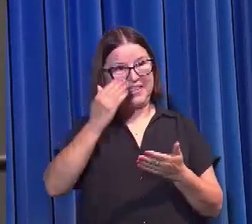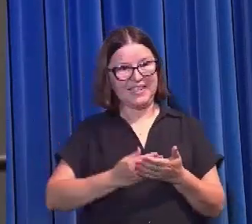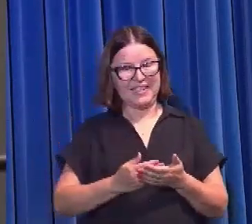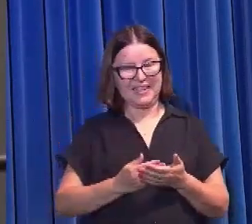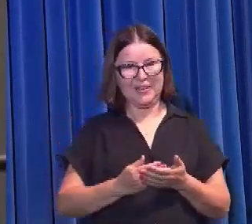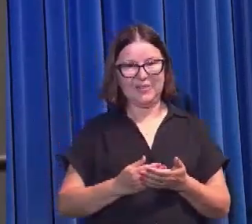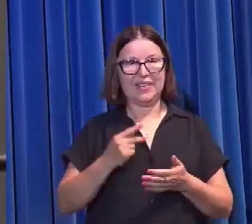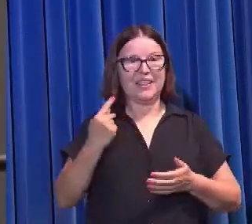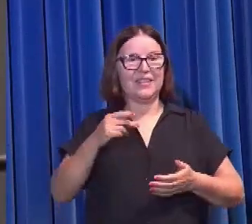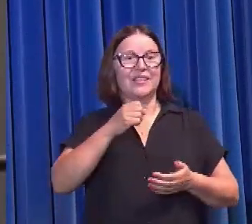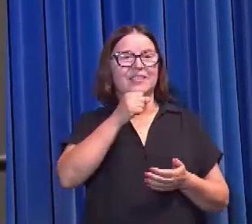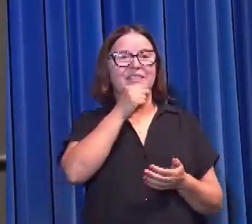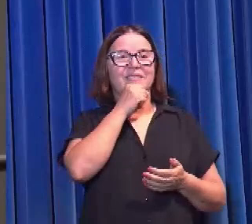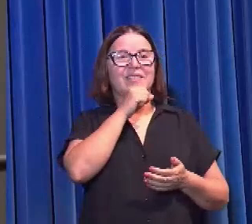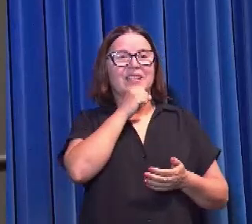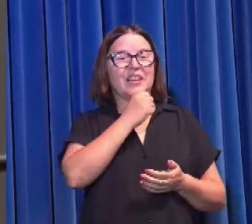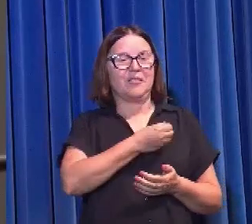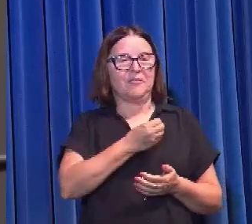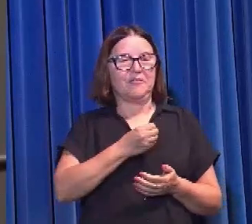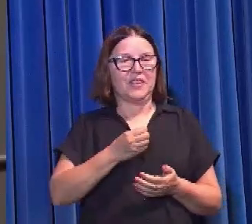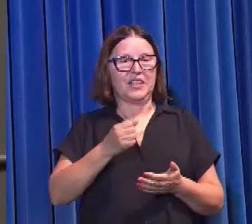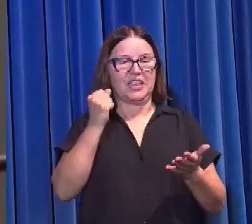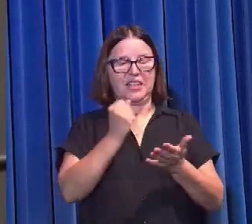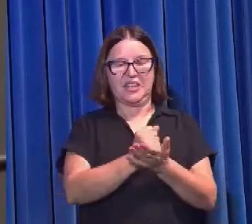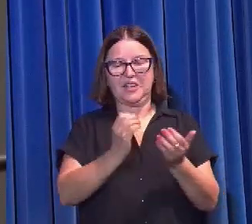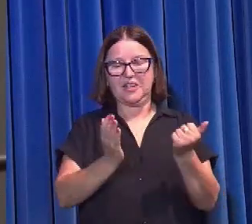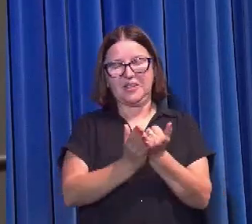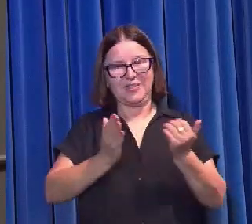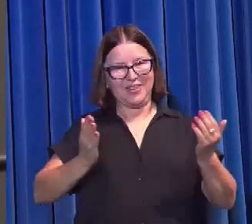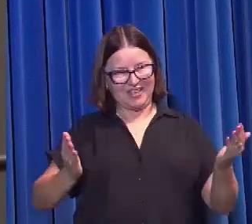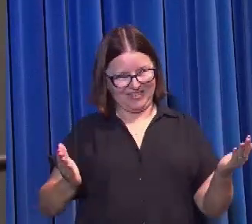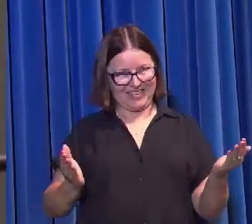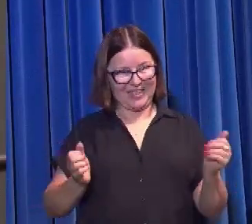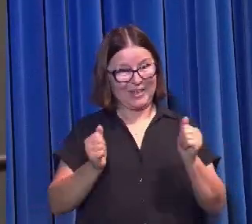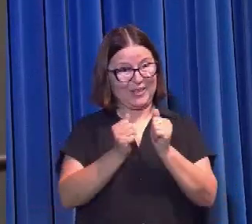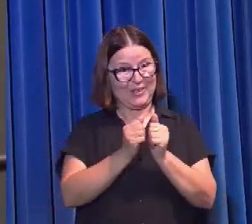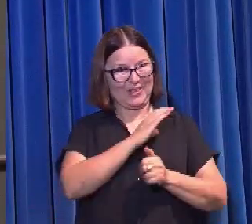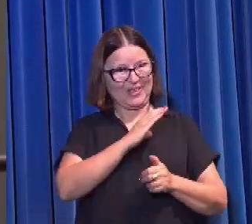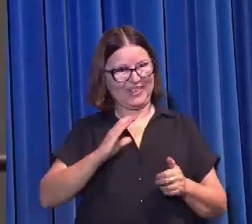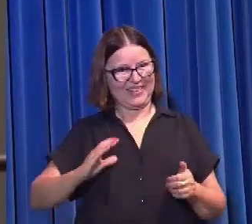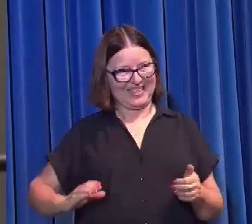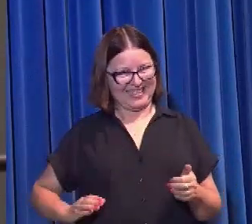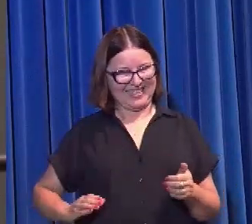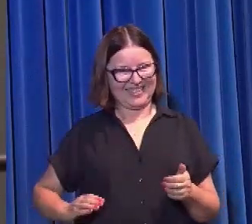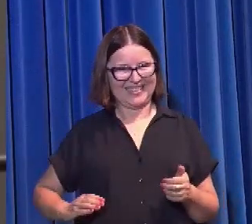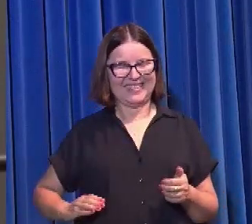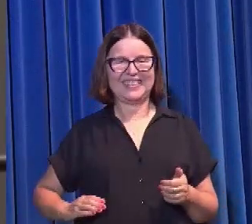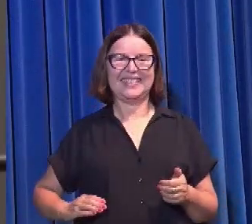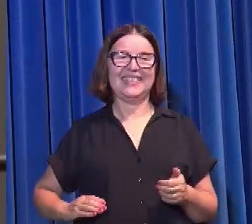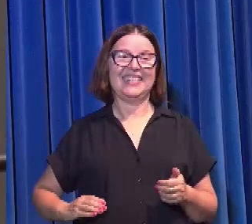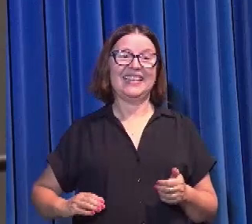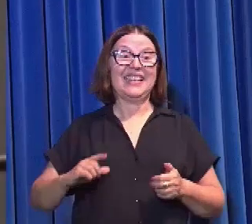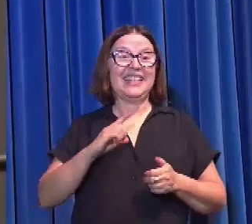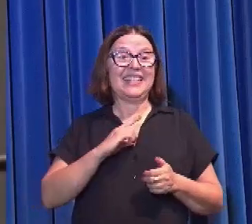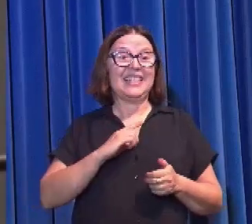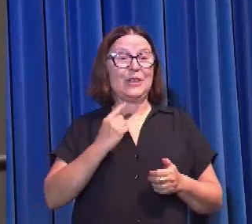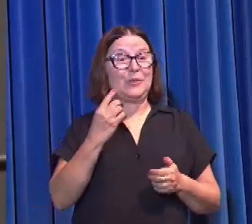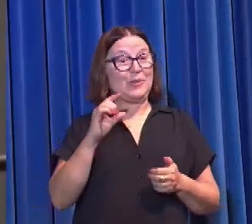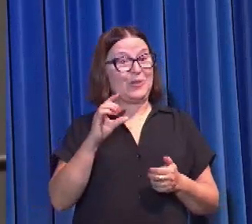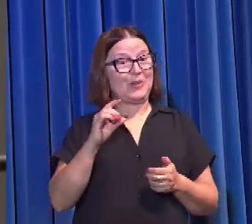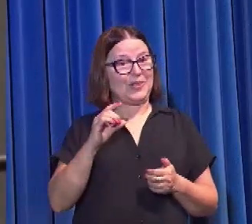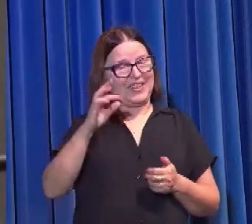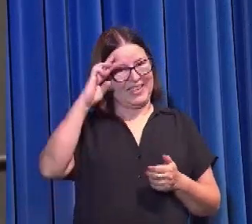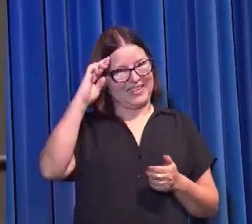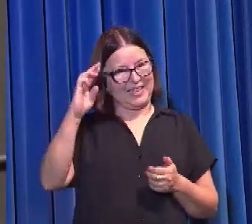O Filho Santo de Deus, que não precisava, ele fez isso por amor a nós. Há um só Senhor, uma só